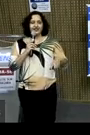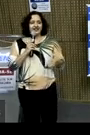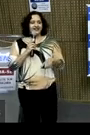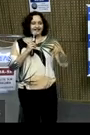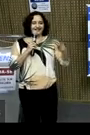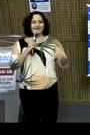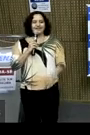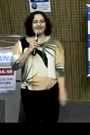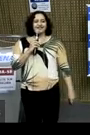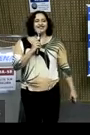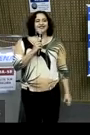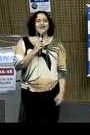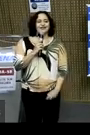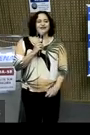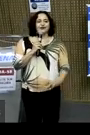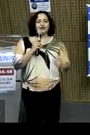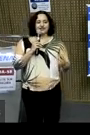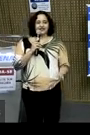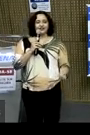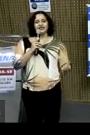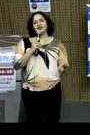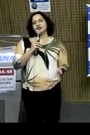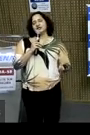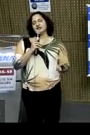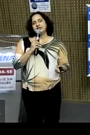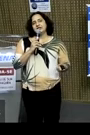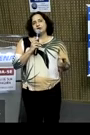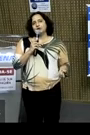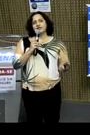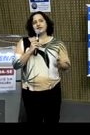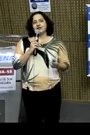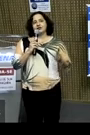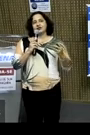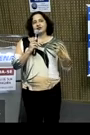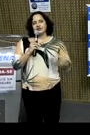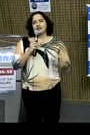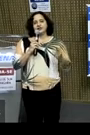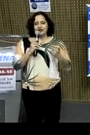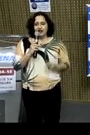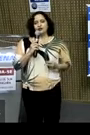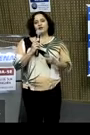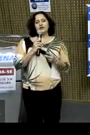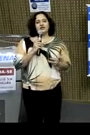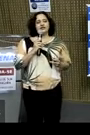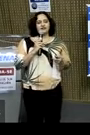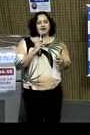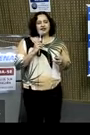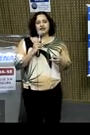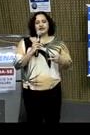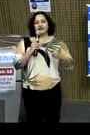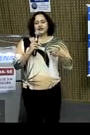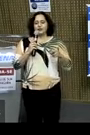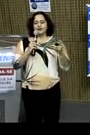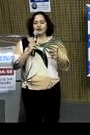gosto, assim, lembra que a gente falou bastante, que eu acho que o ano passado, eu acho que trago novamente essa